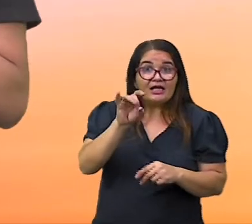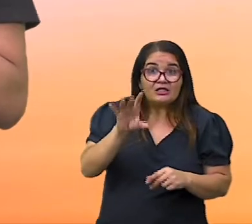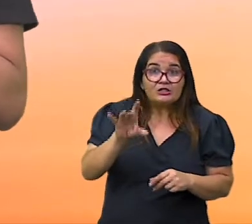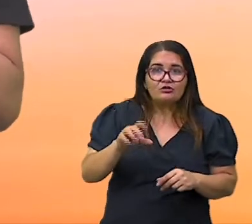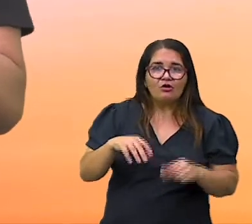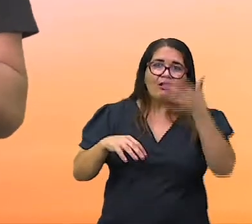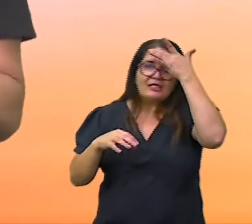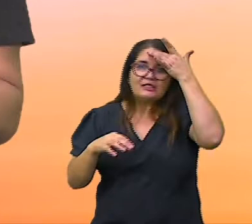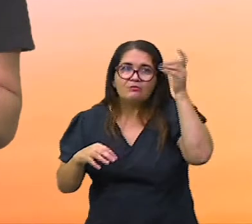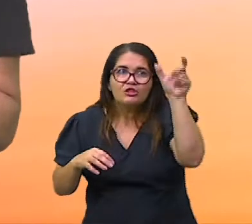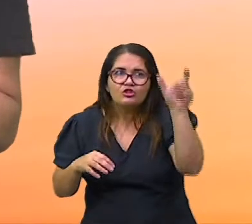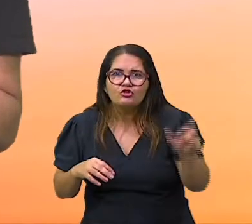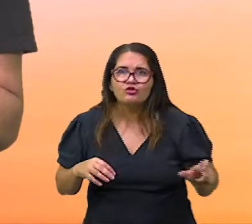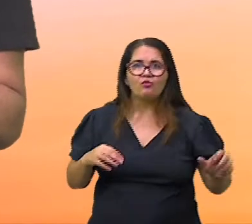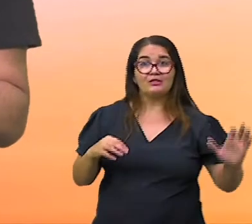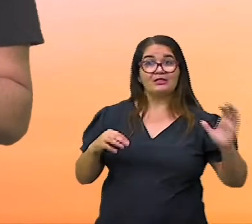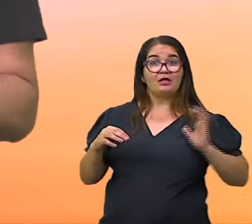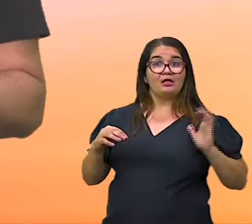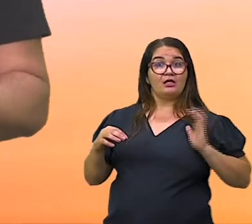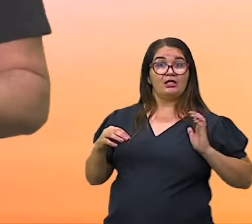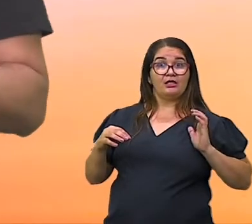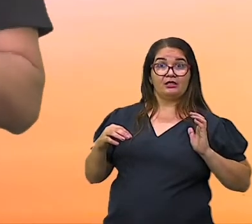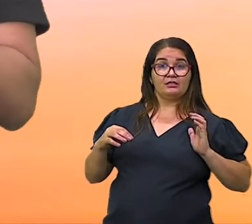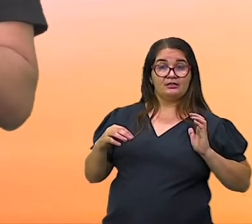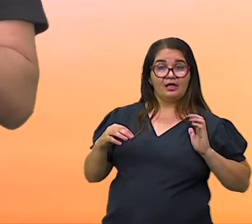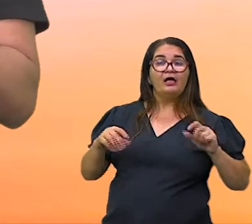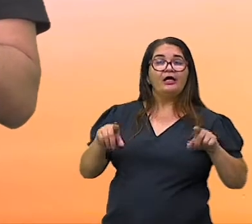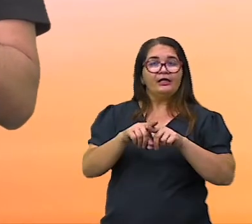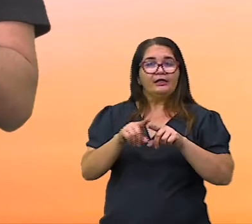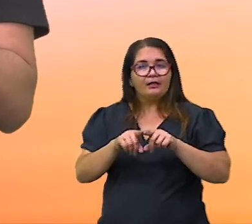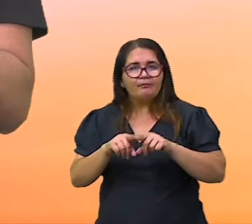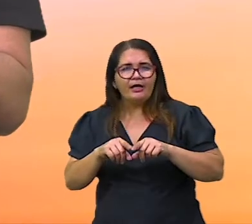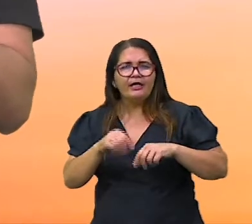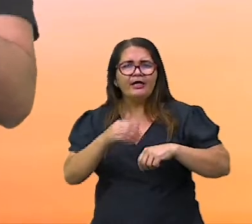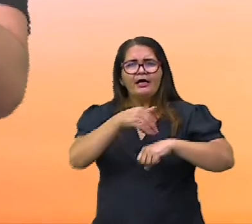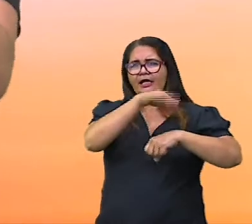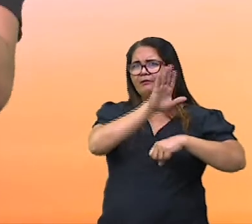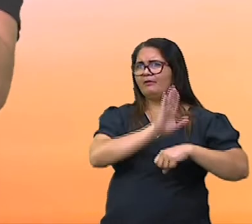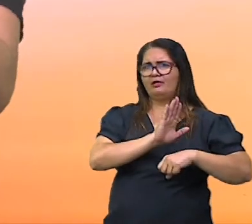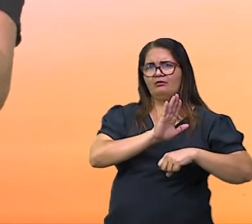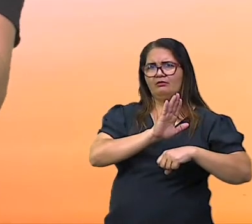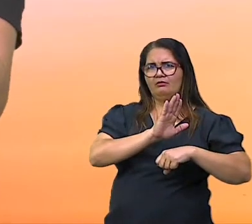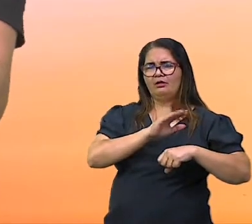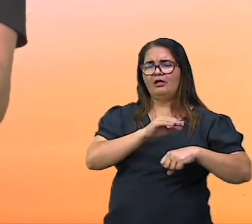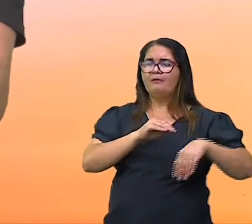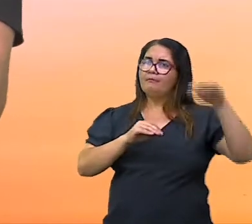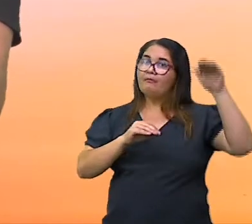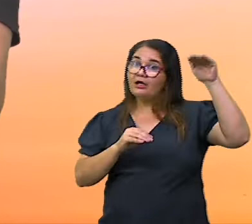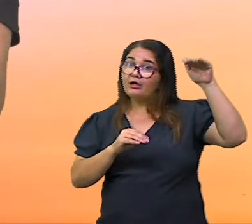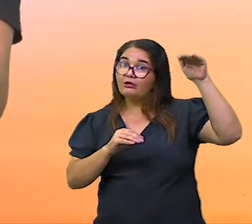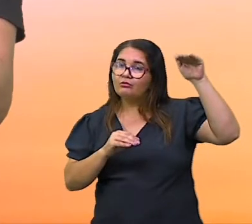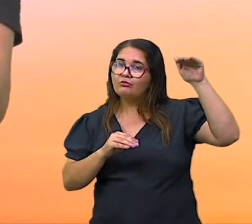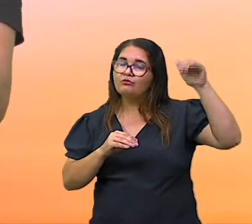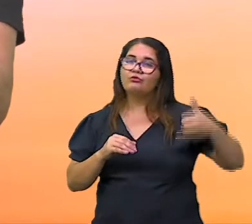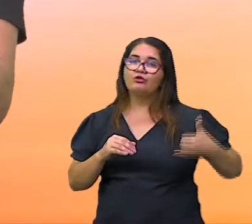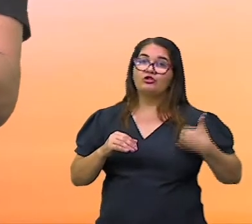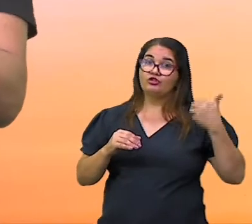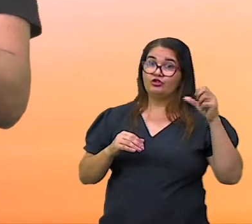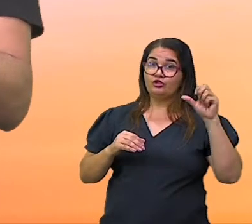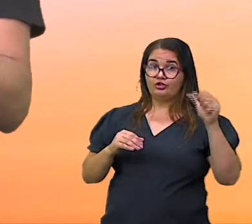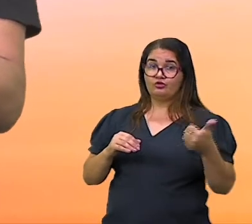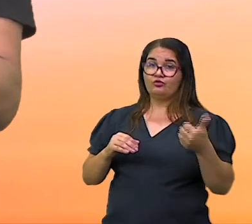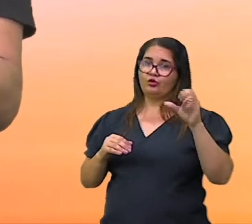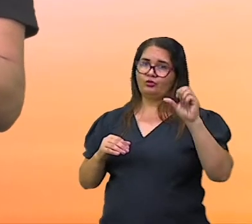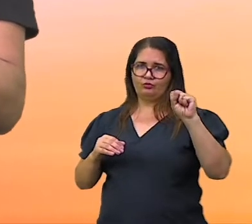a polis especificamente, porque nos limites, né, especificamente dentro dos limites da muralha, porque